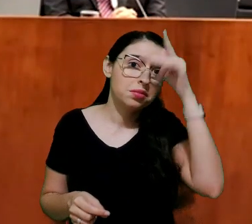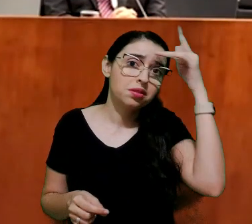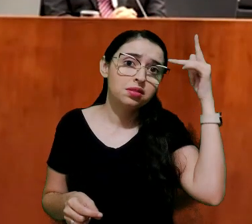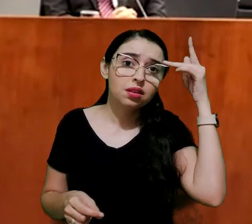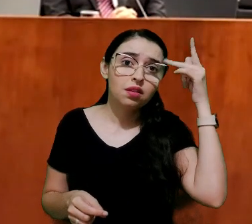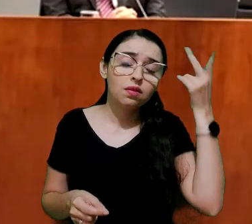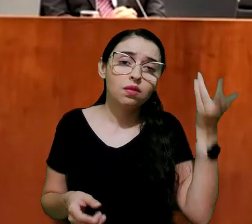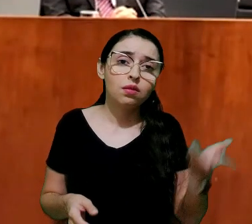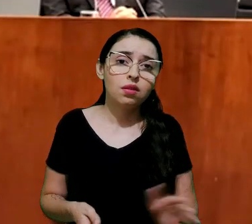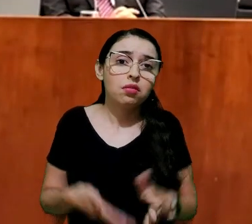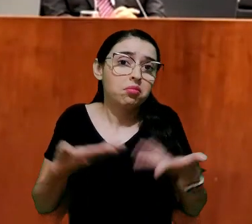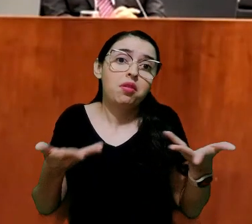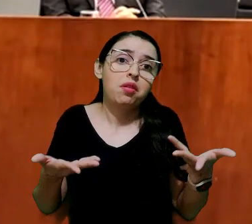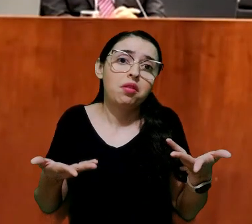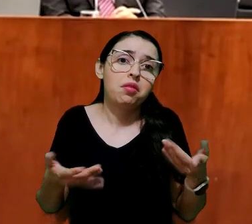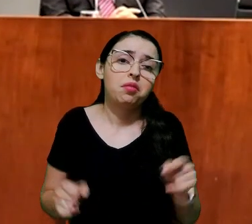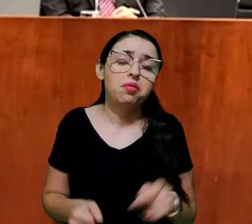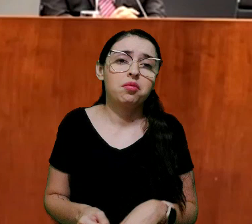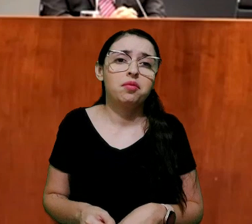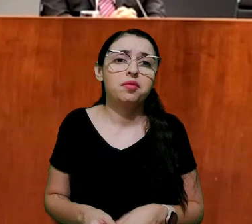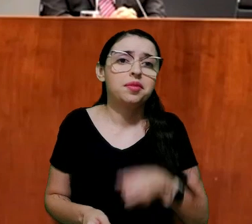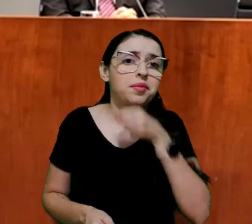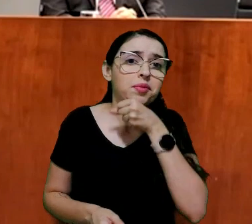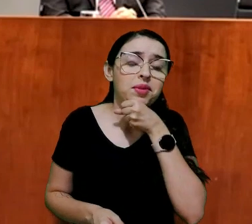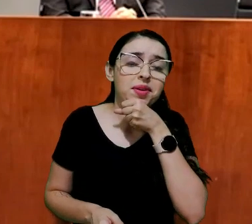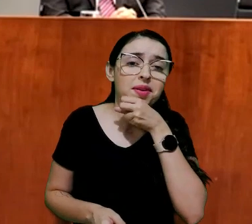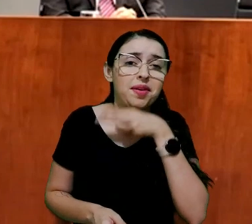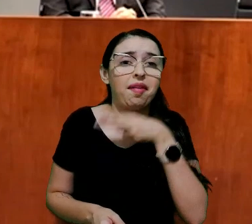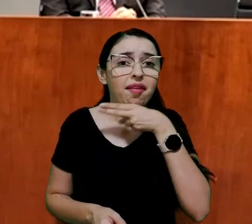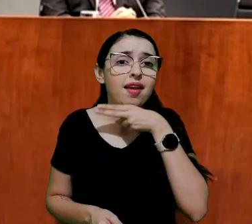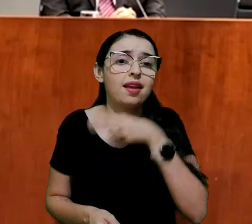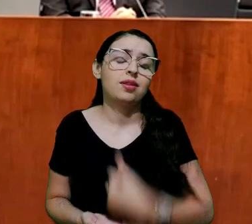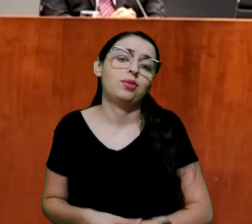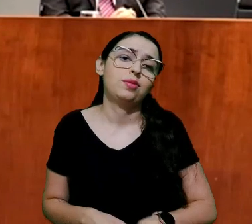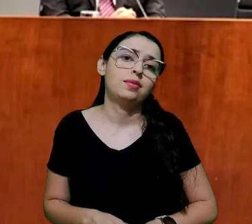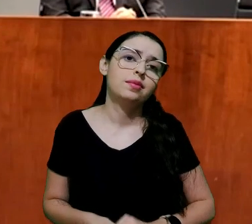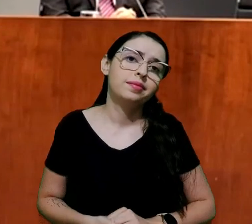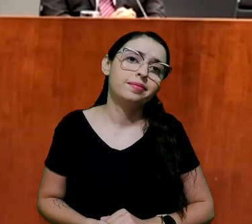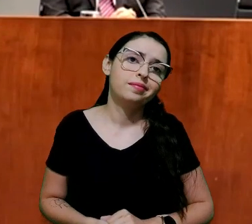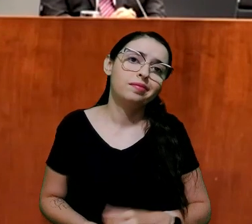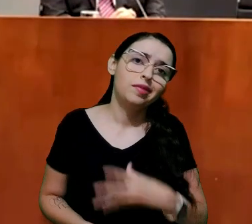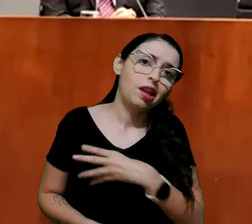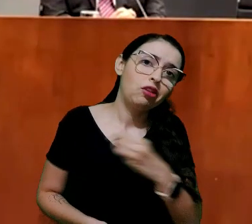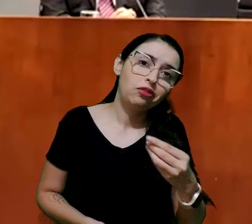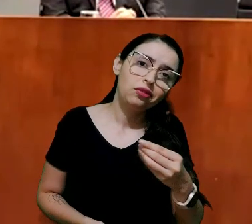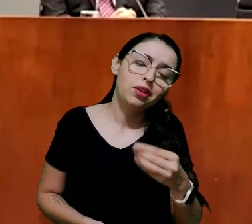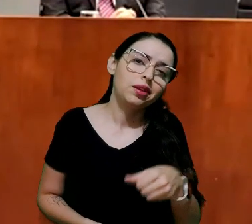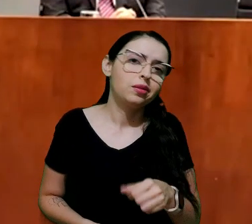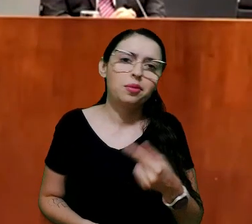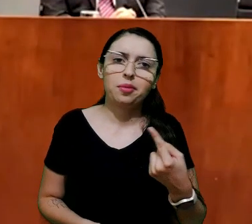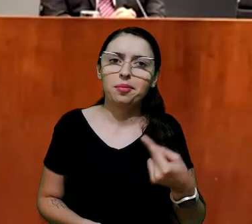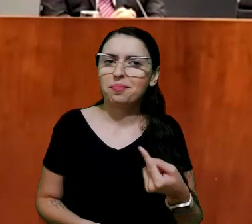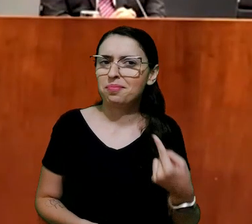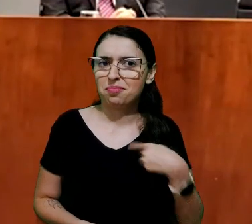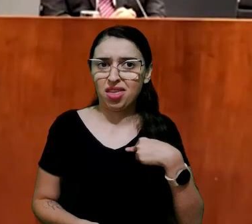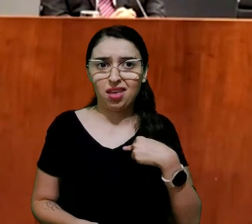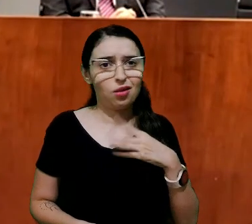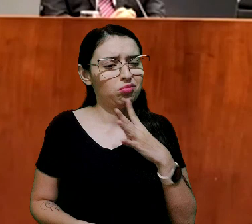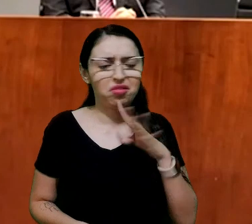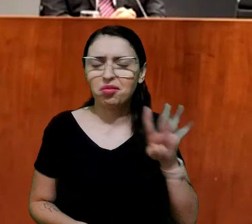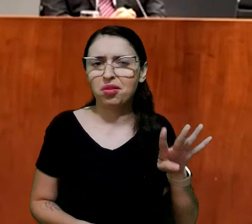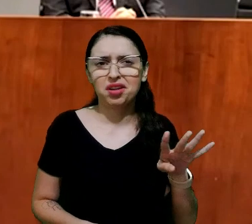meu neto afetivo. Afetivo do meu filho, mas não tem nada a ver comigo, eu nem sei, nem sabia que existia.